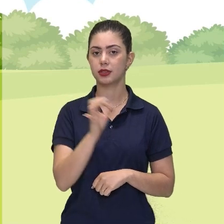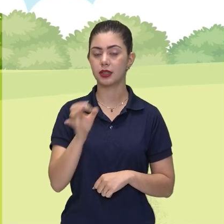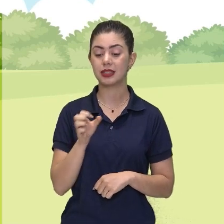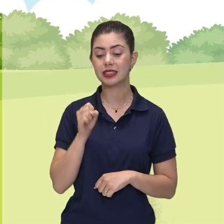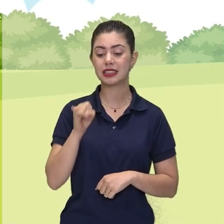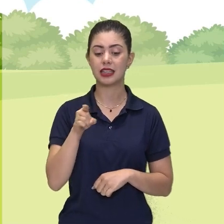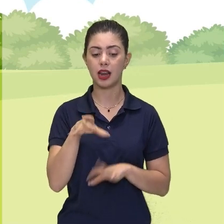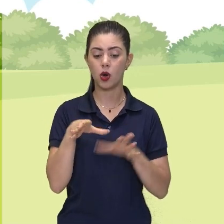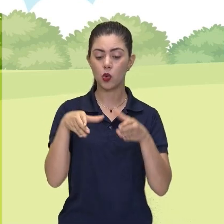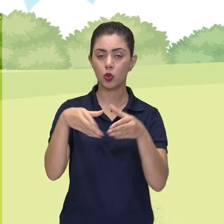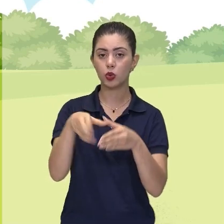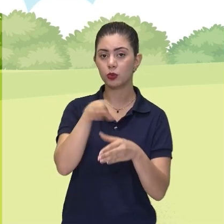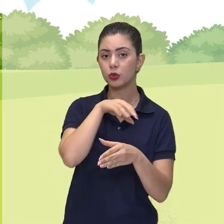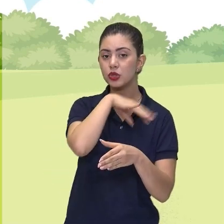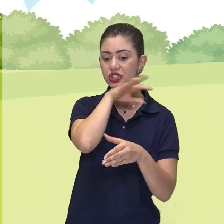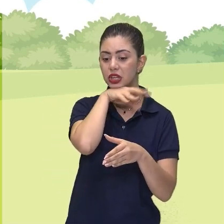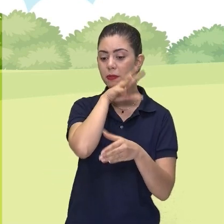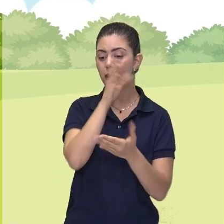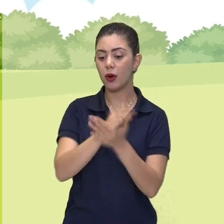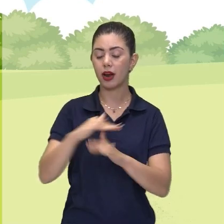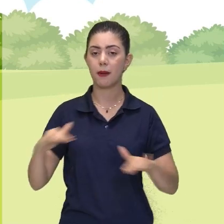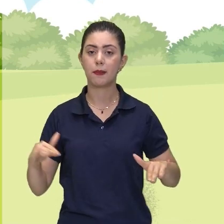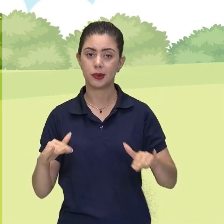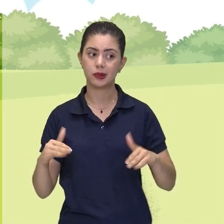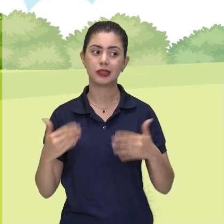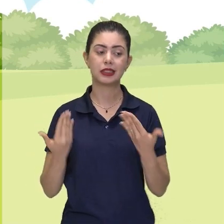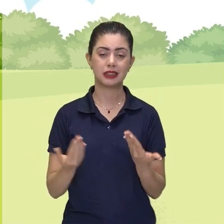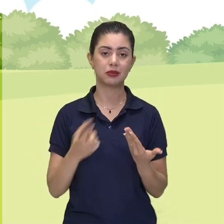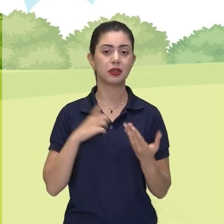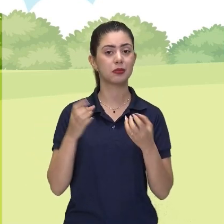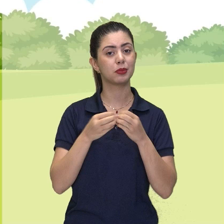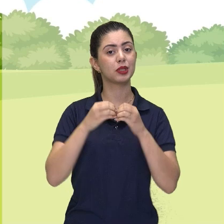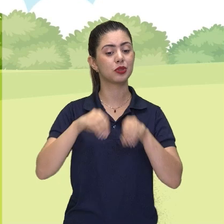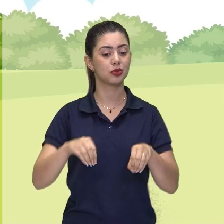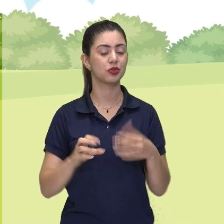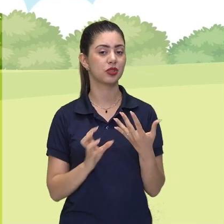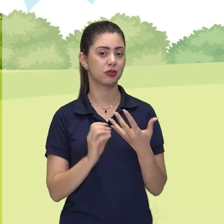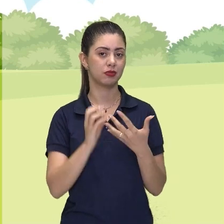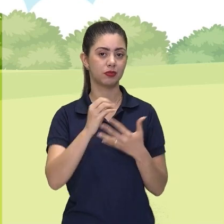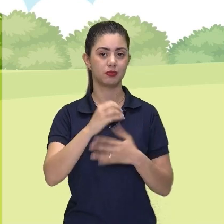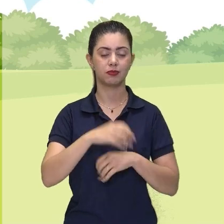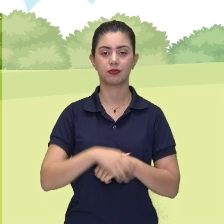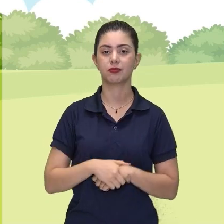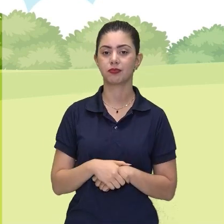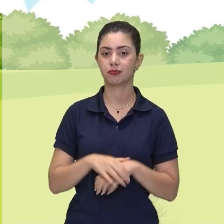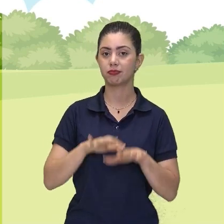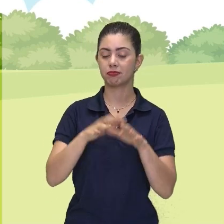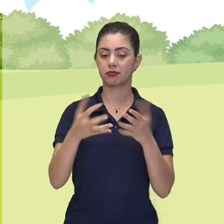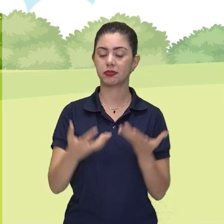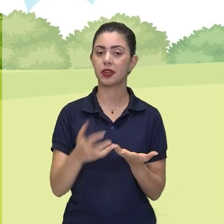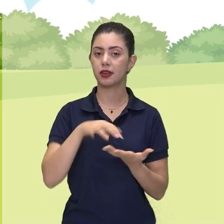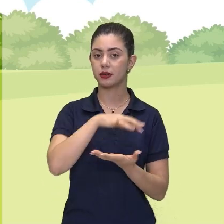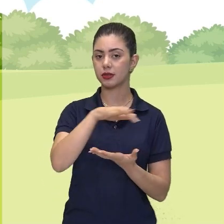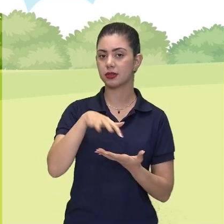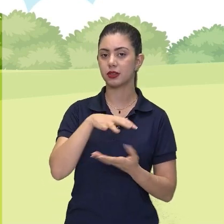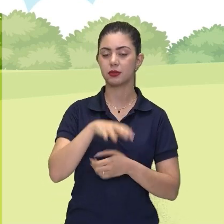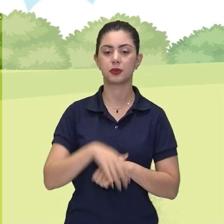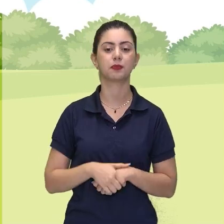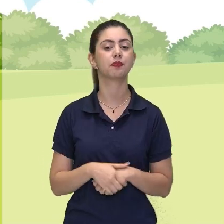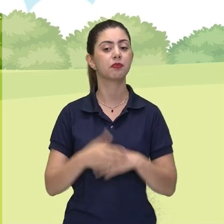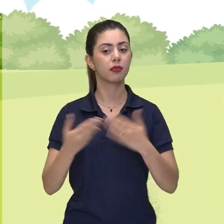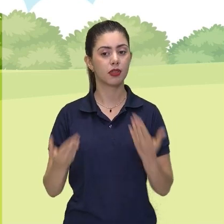extinção vai impactar ali negativamente aquele determinado ecossistema. Tá? Então, aí a gente traz para vocês